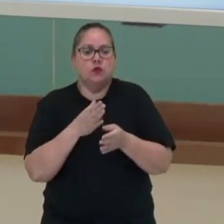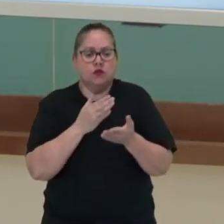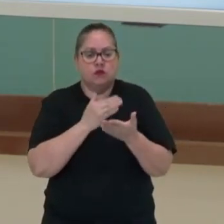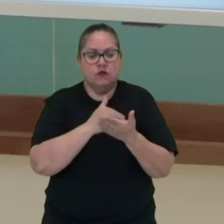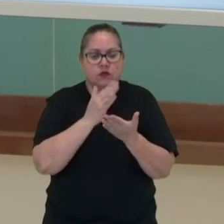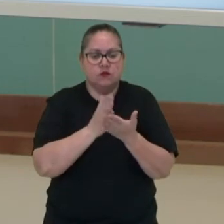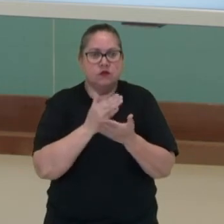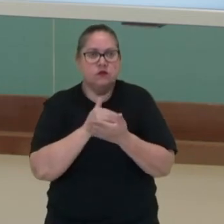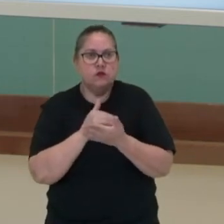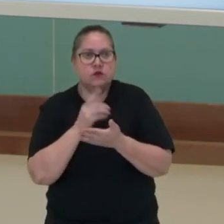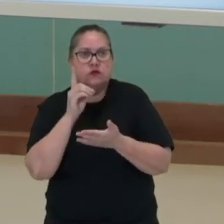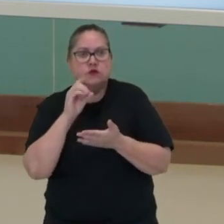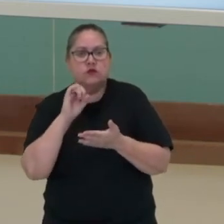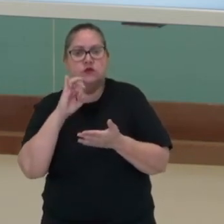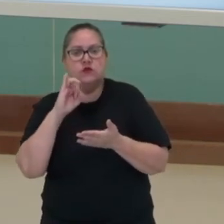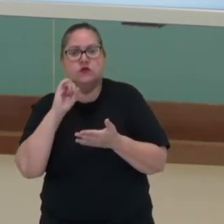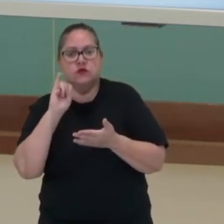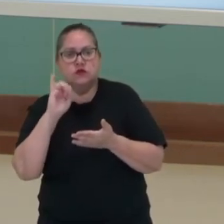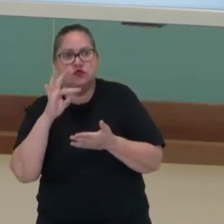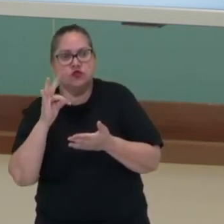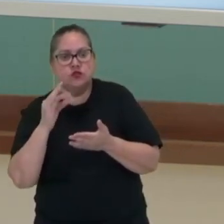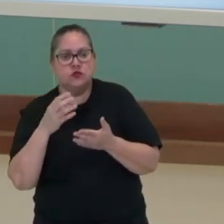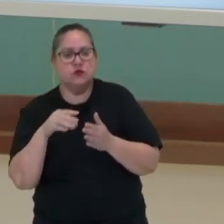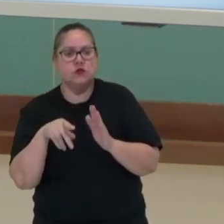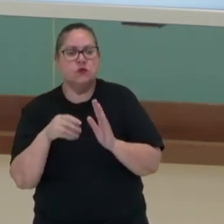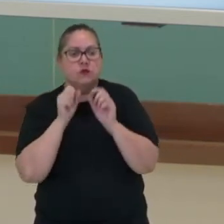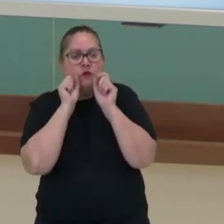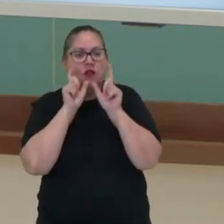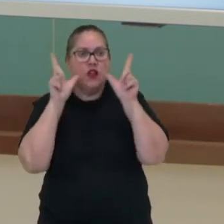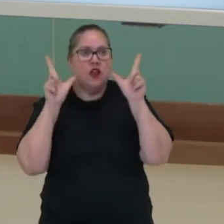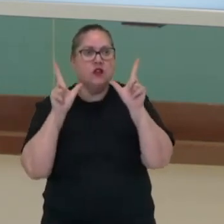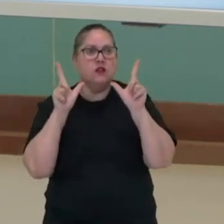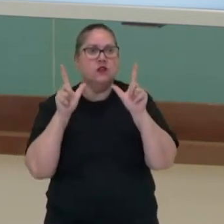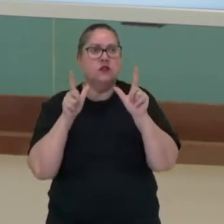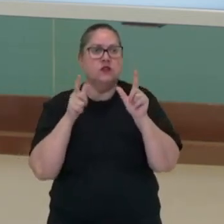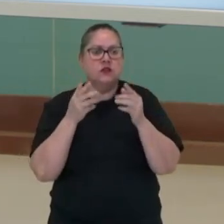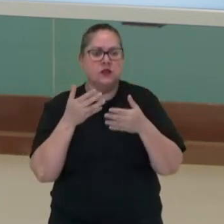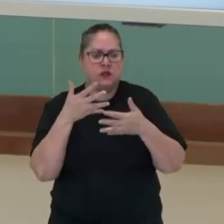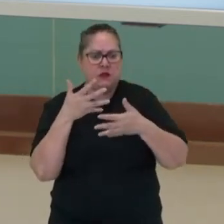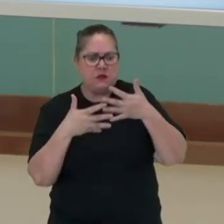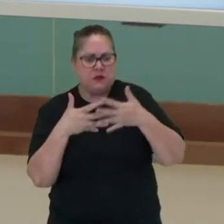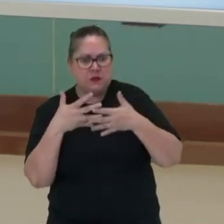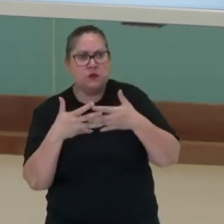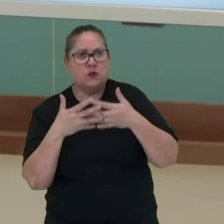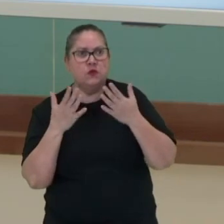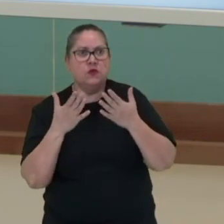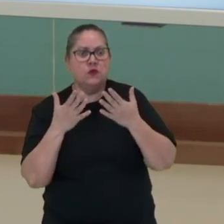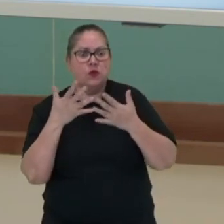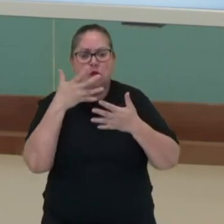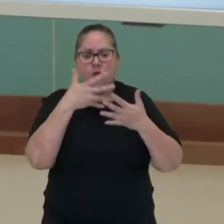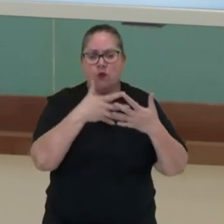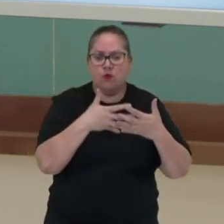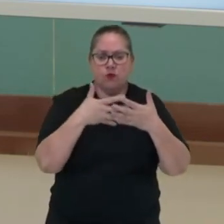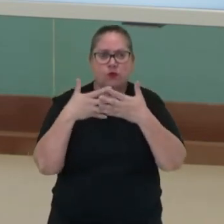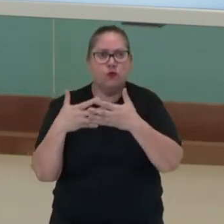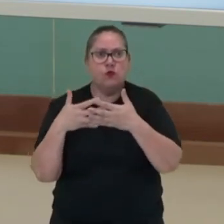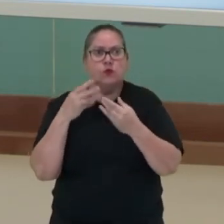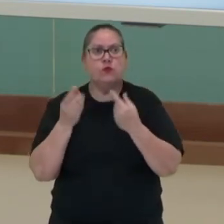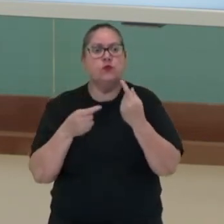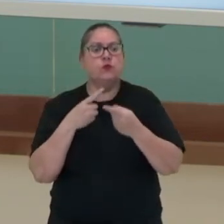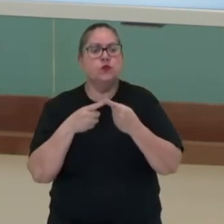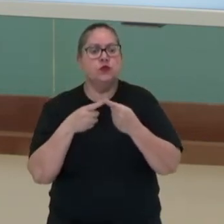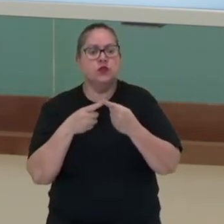divisão internacional do trabalho não tenha características muito claras. Ela é extremamente complexa e muitas vezes confunde. Por quê? Porque é uma